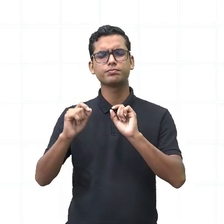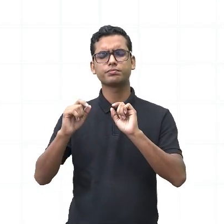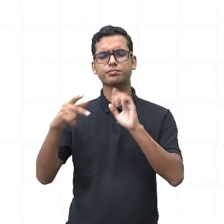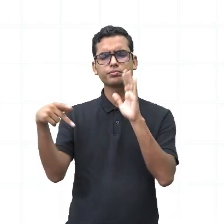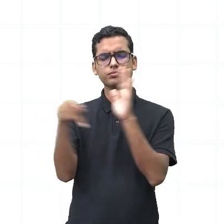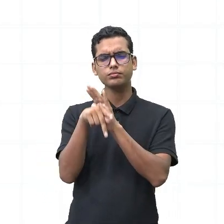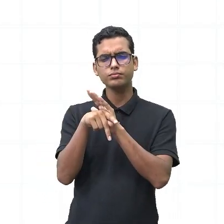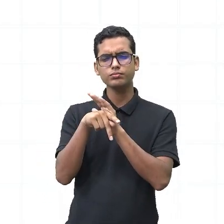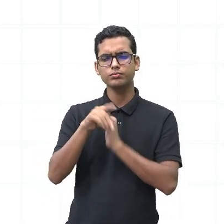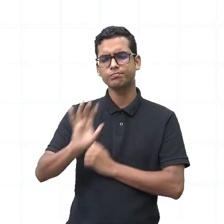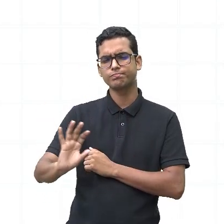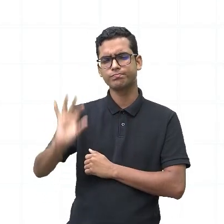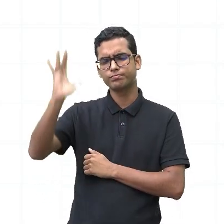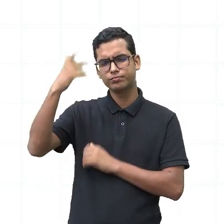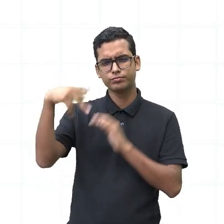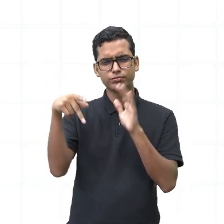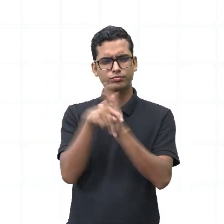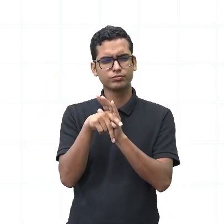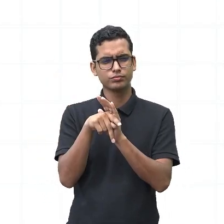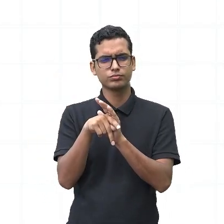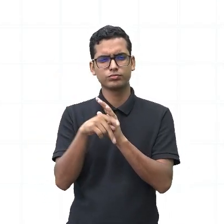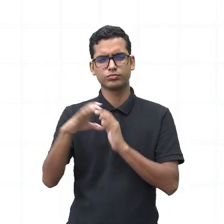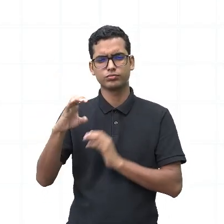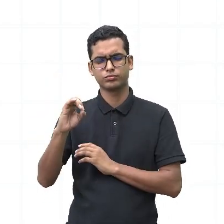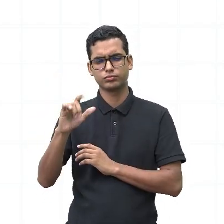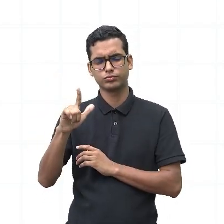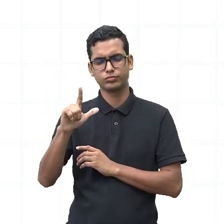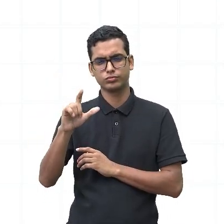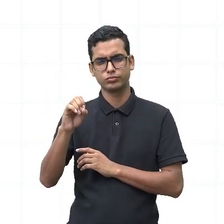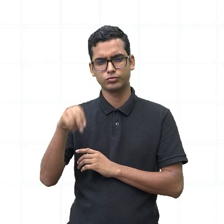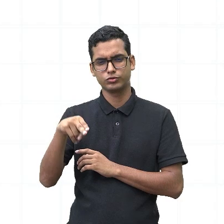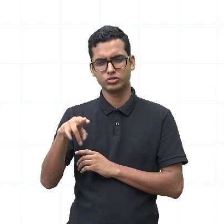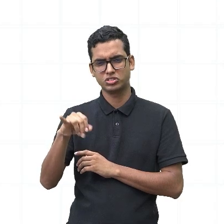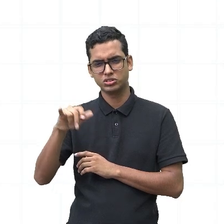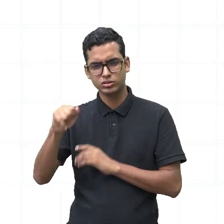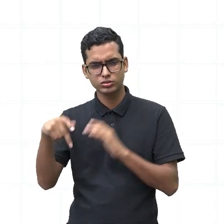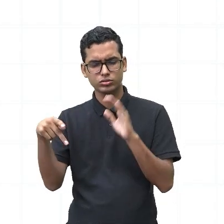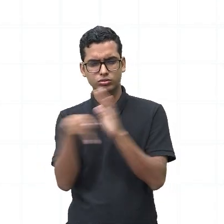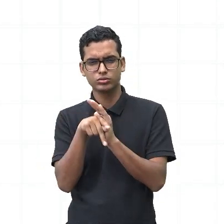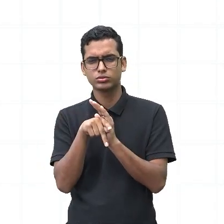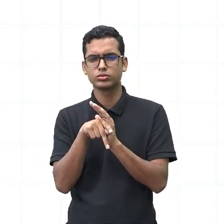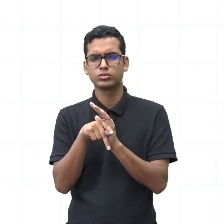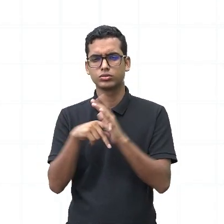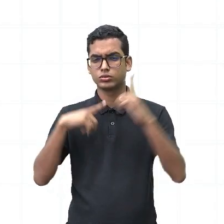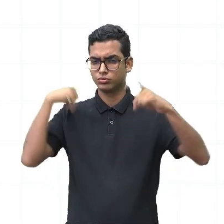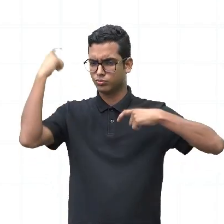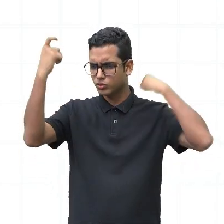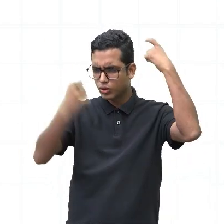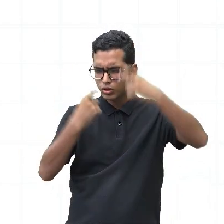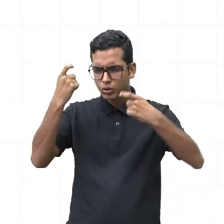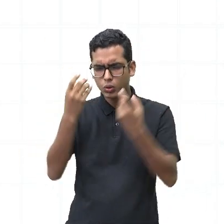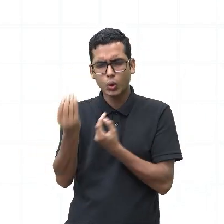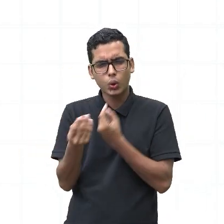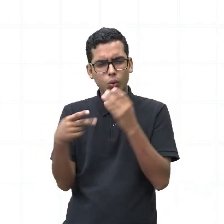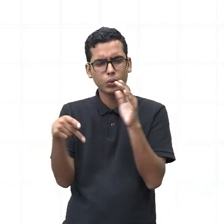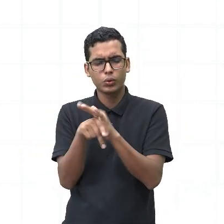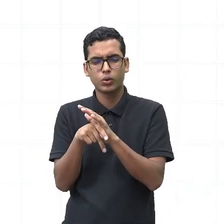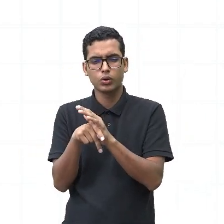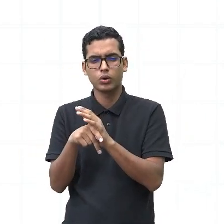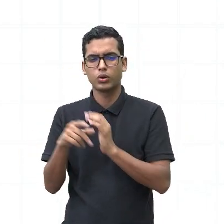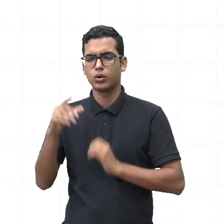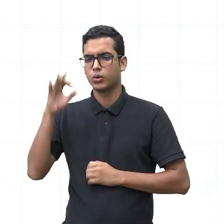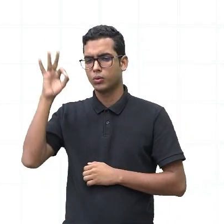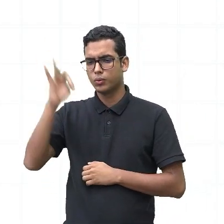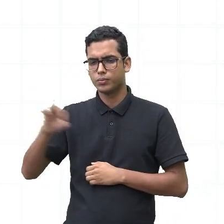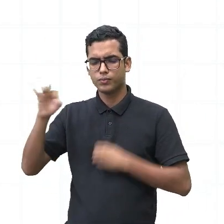colônias e por que é motivo de preocupação? Aí vocês vão trabalhar a questão